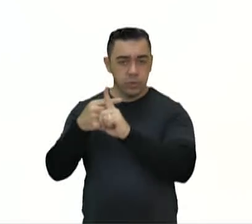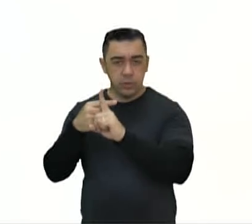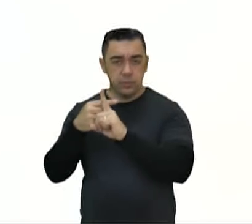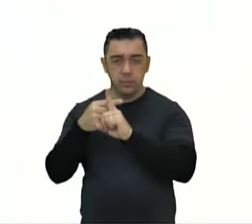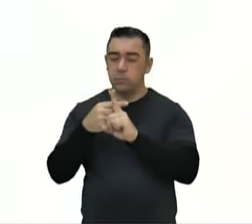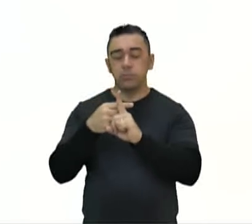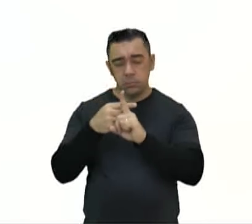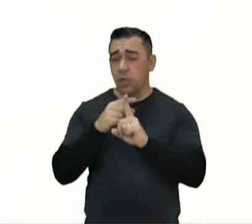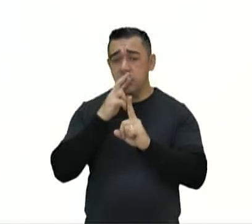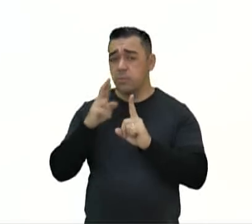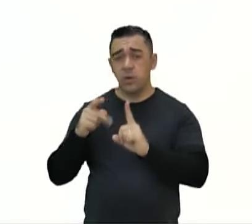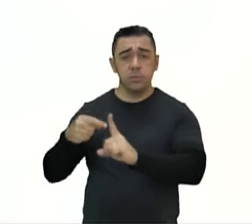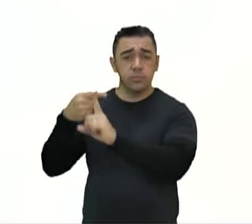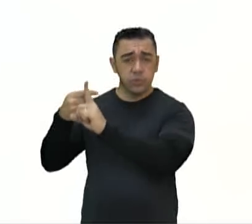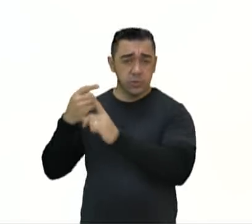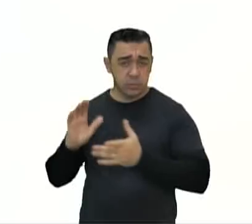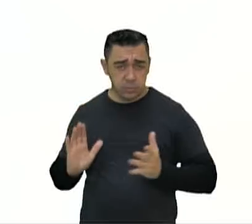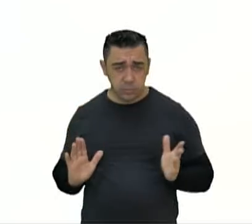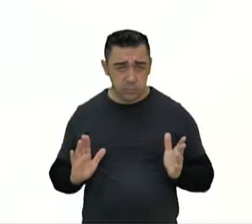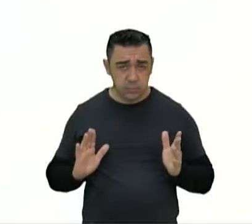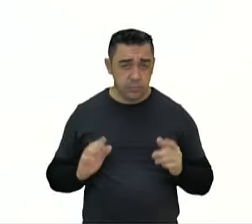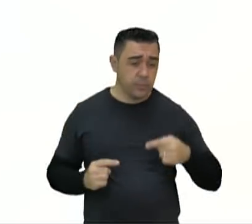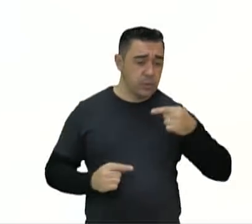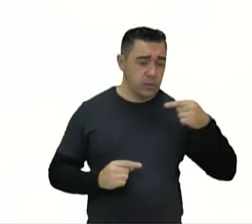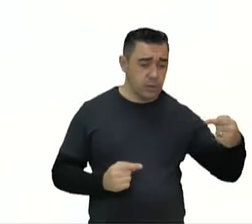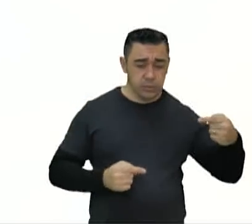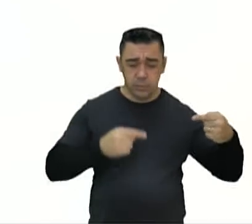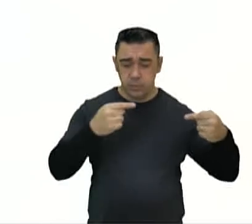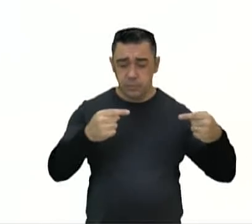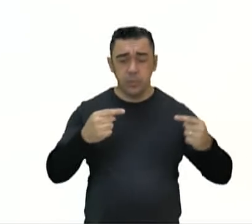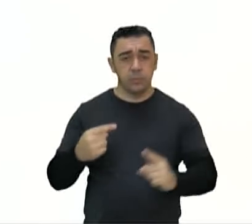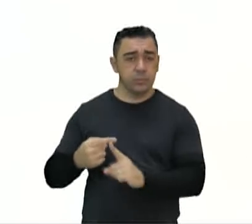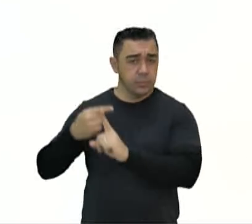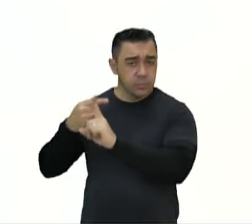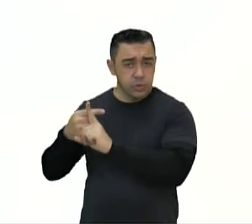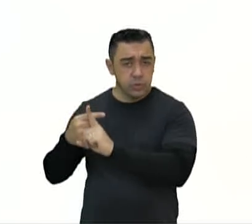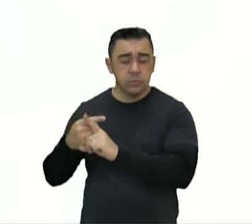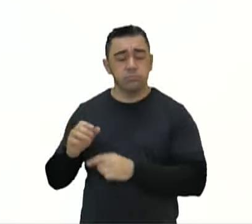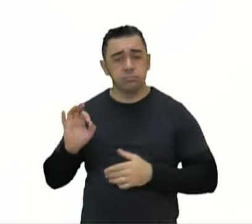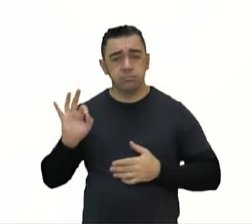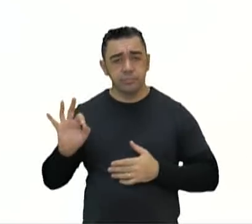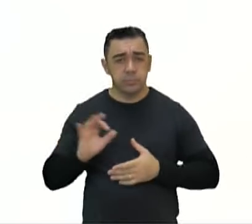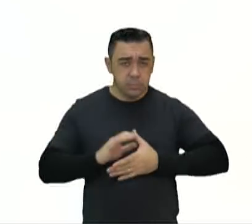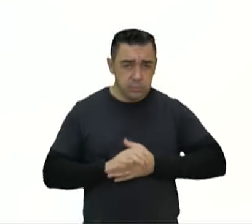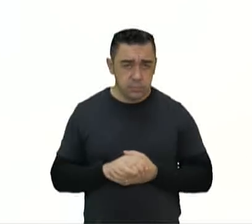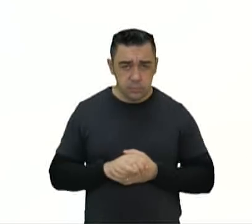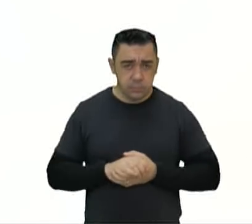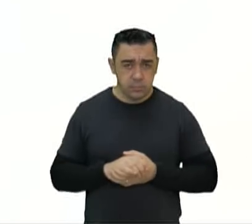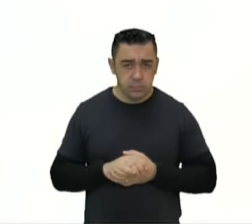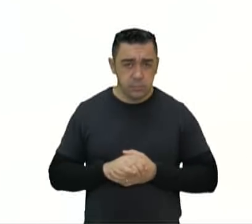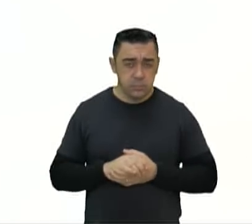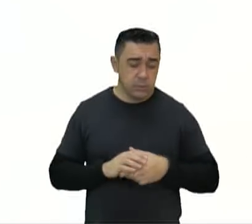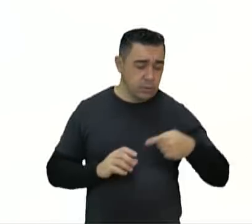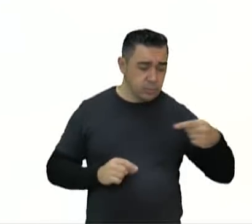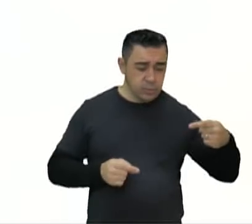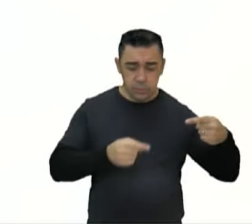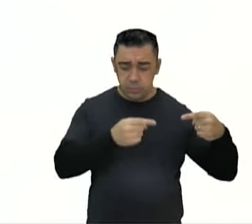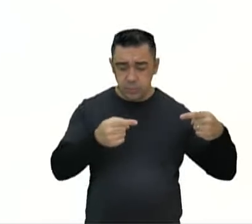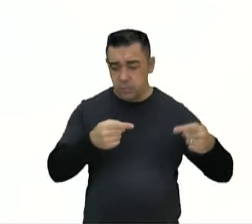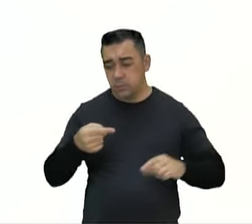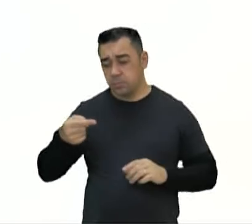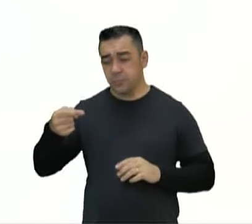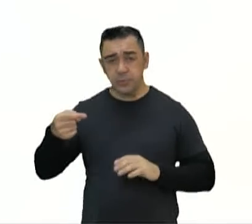é obtida adicionando seus módulos e mantendo o sinal. Subtrair dois